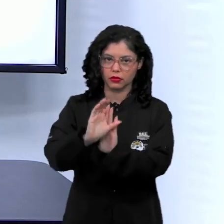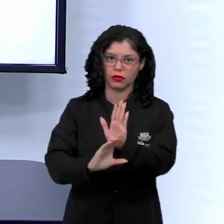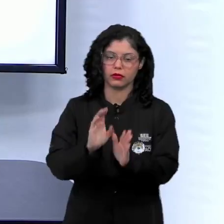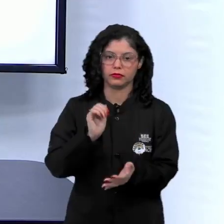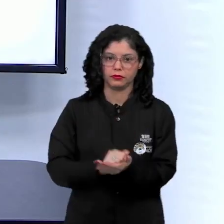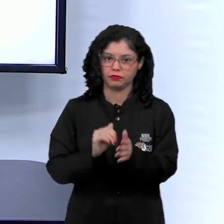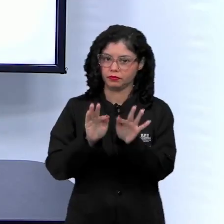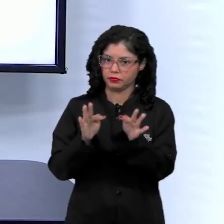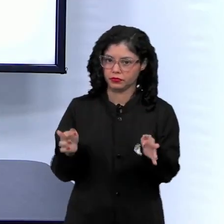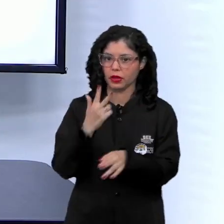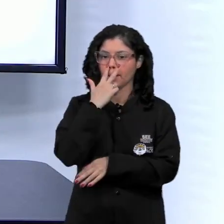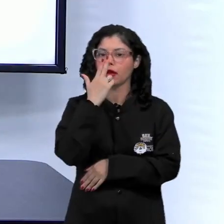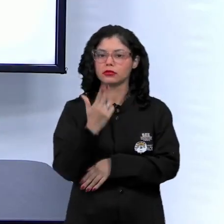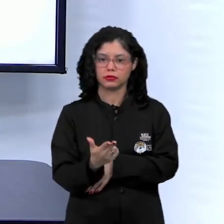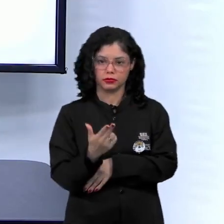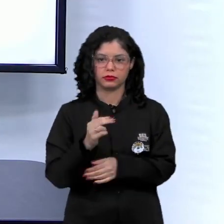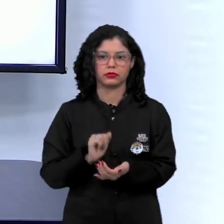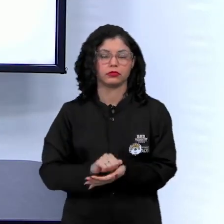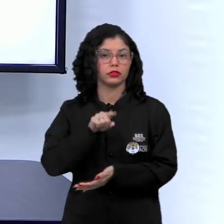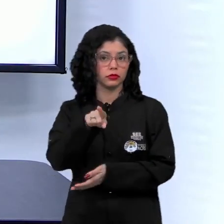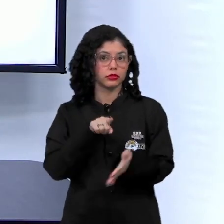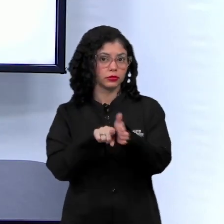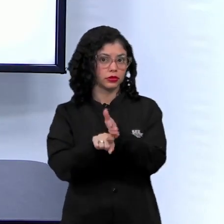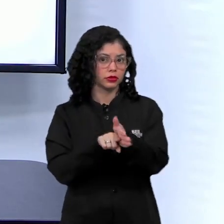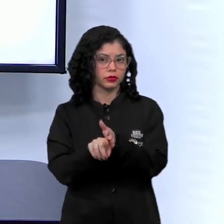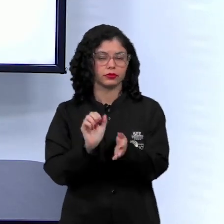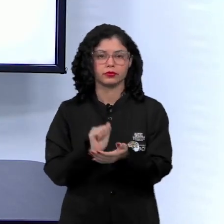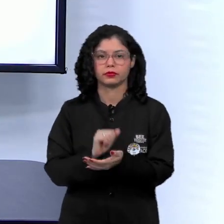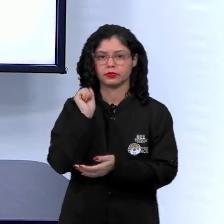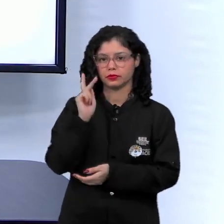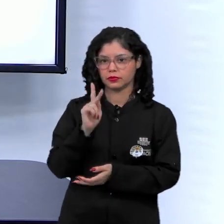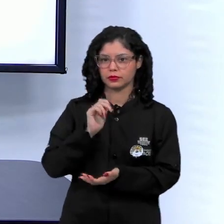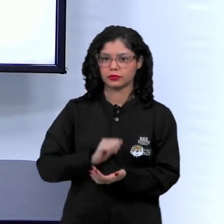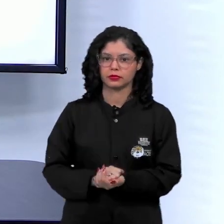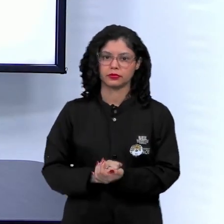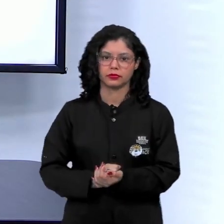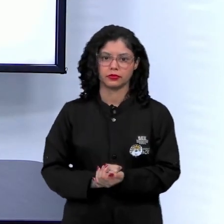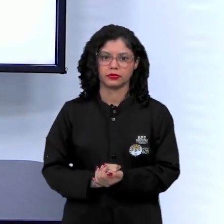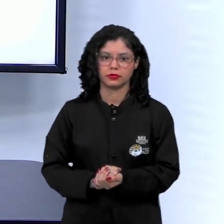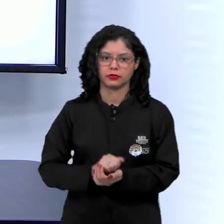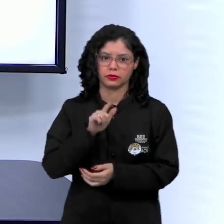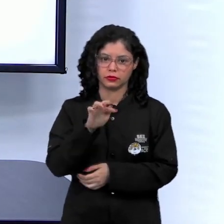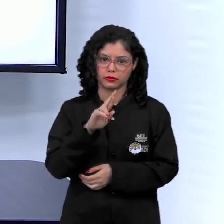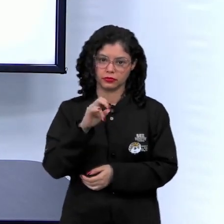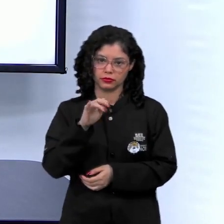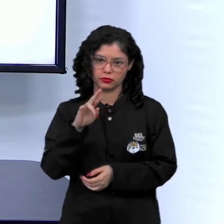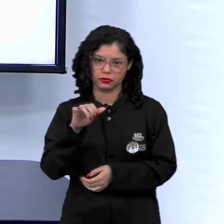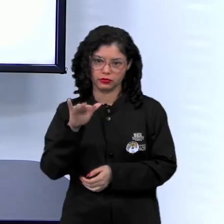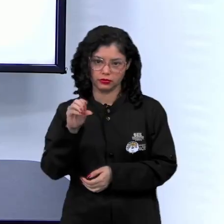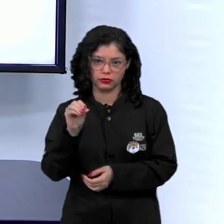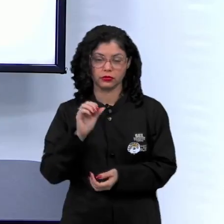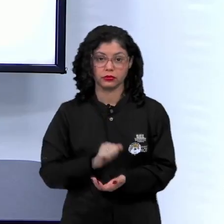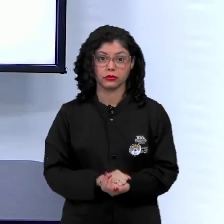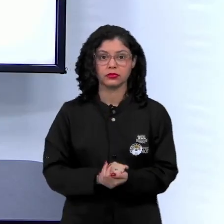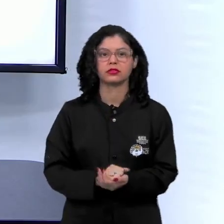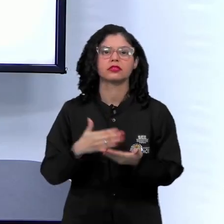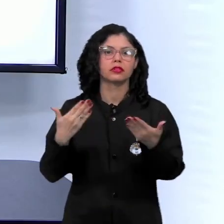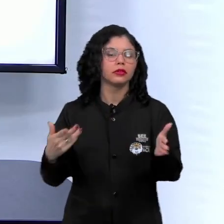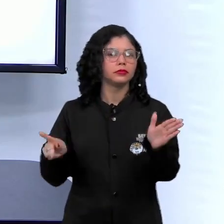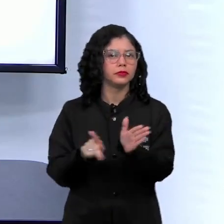ali similares ao que você pesquisou. Esses são os algoritmos, é uma entrega conforme o